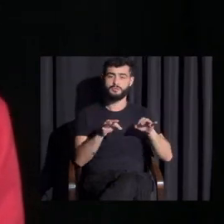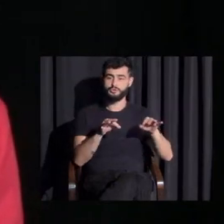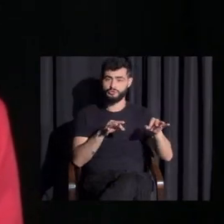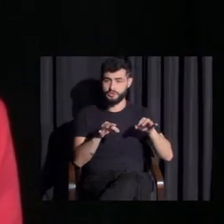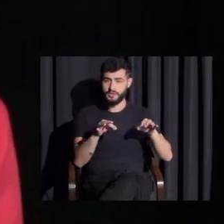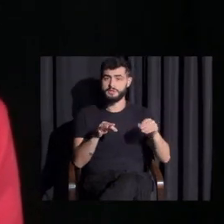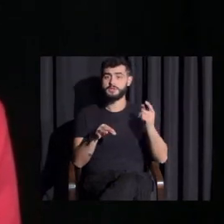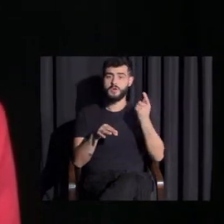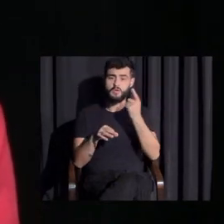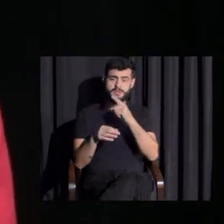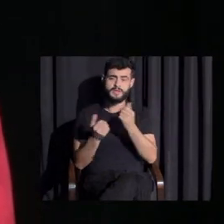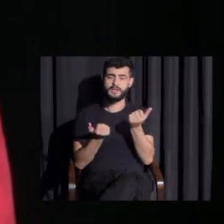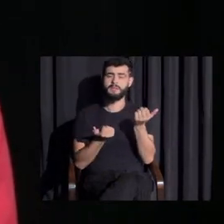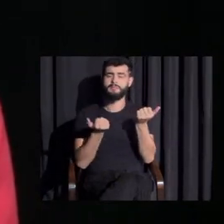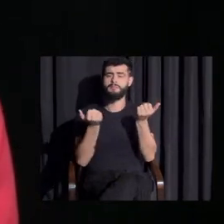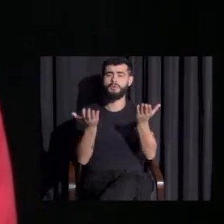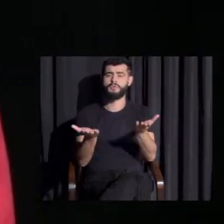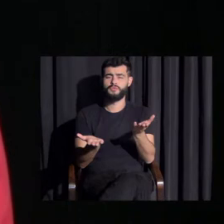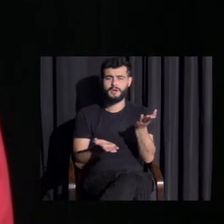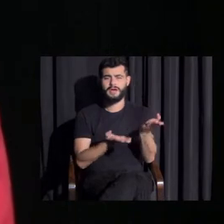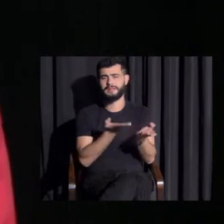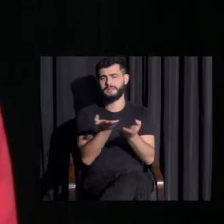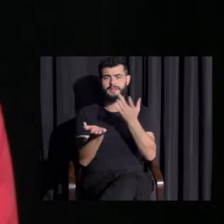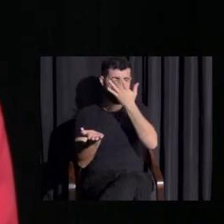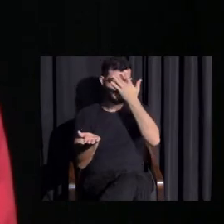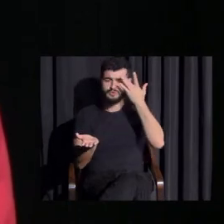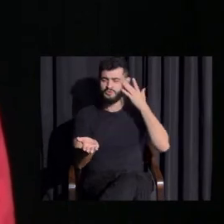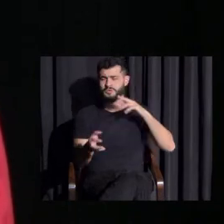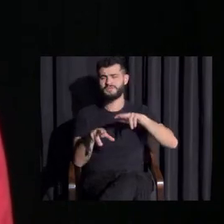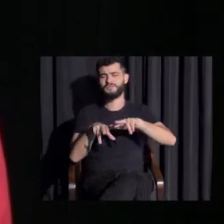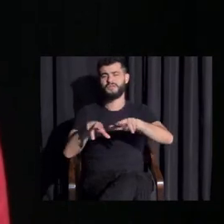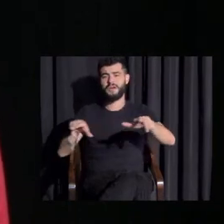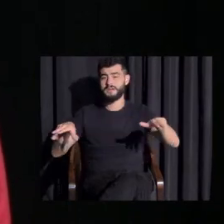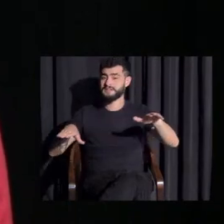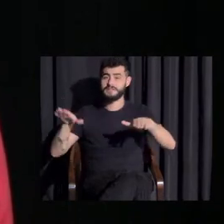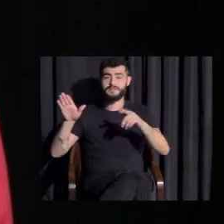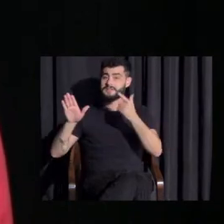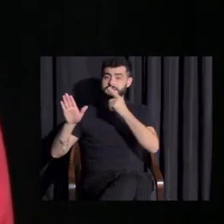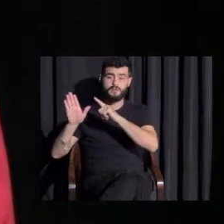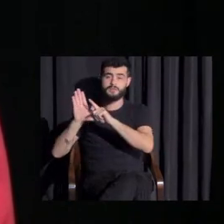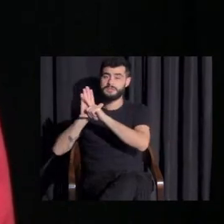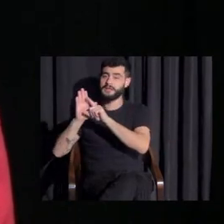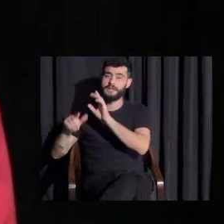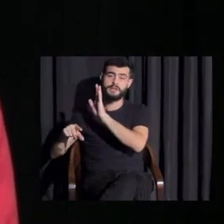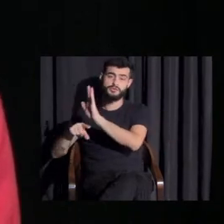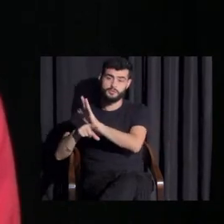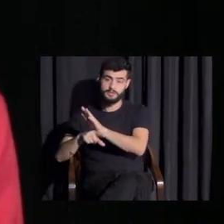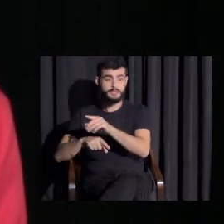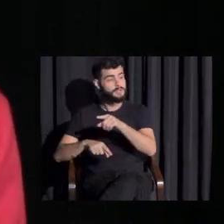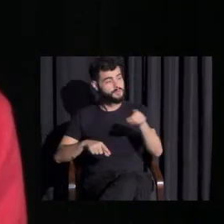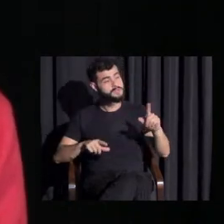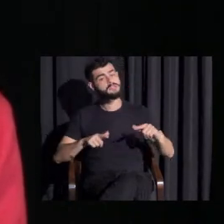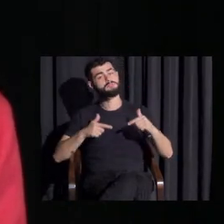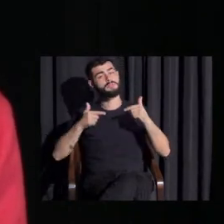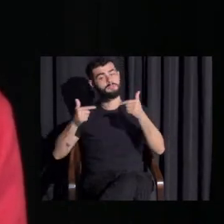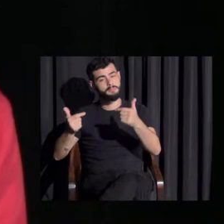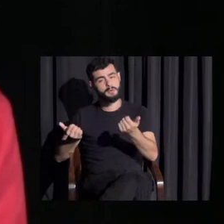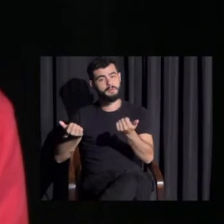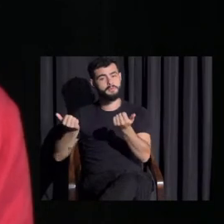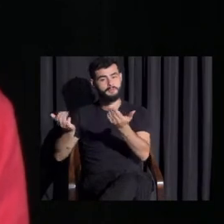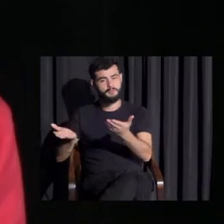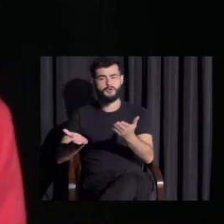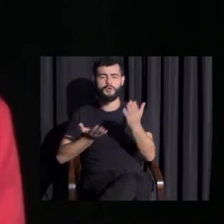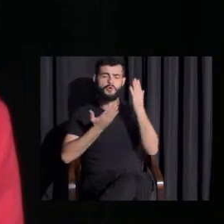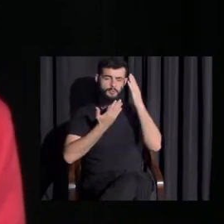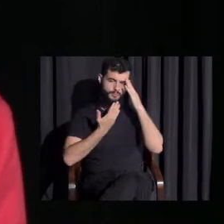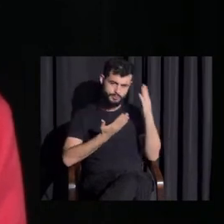chega. Então, muito obrigado a todos vocês que levam arte e cultura para todos os cantos da cidade. Eu vou passar agora para o Miguel, que